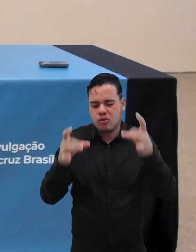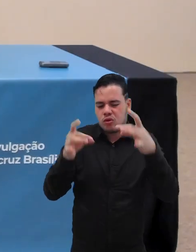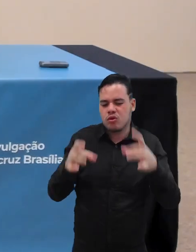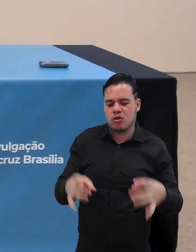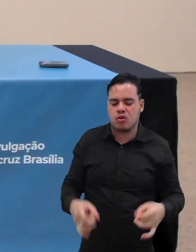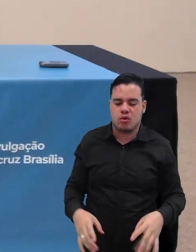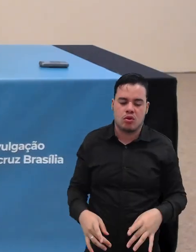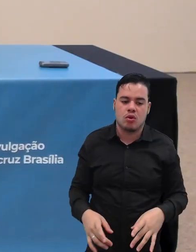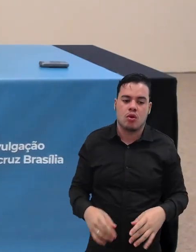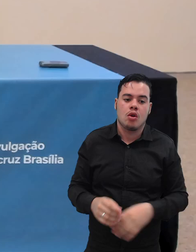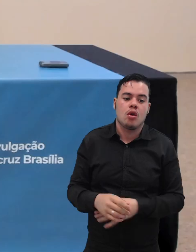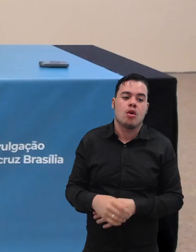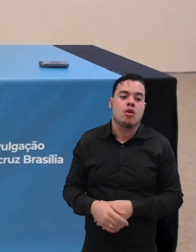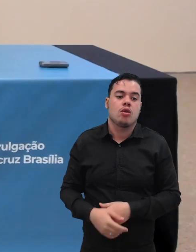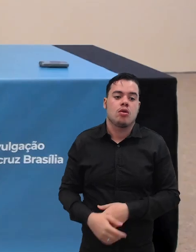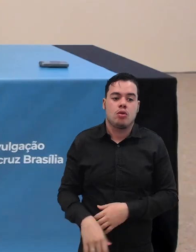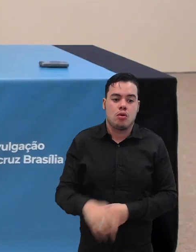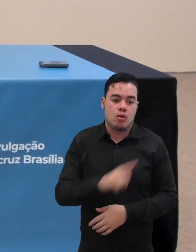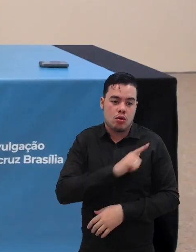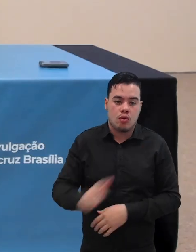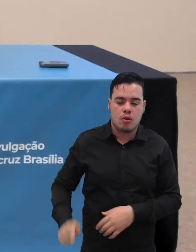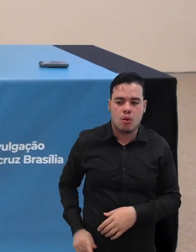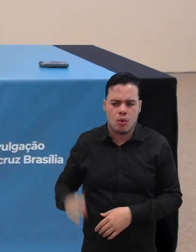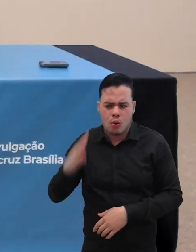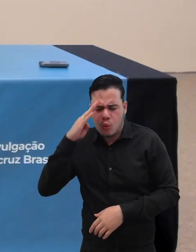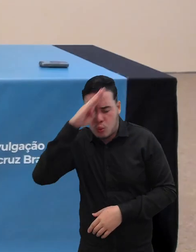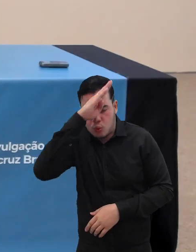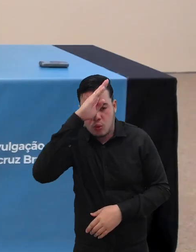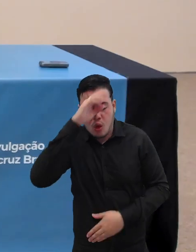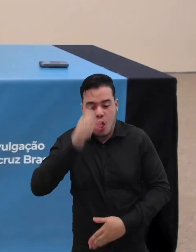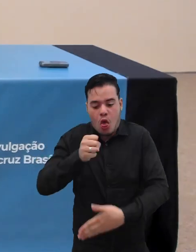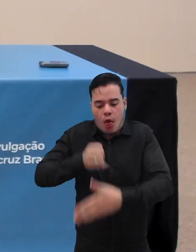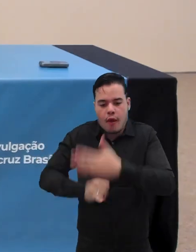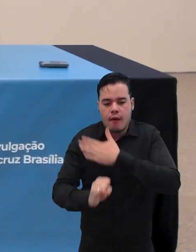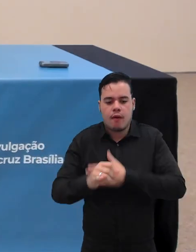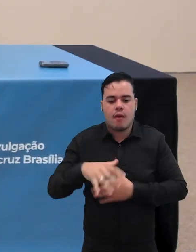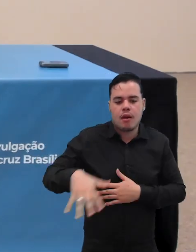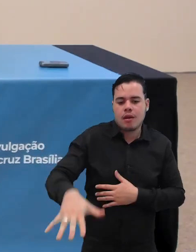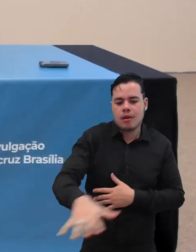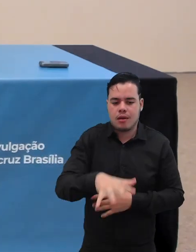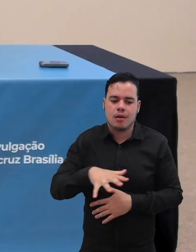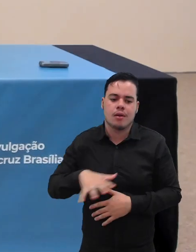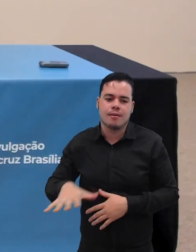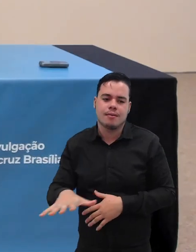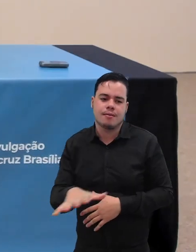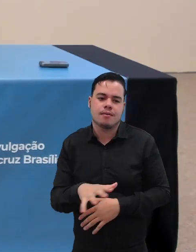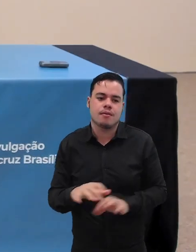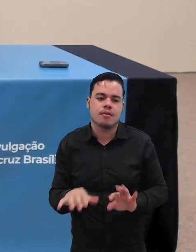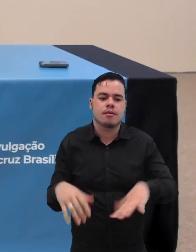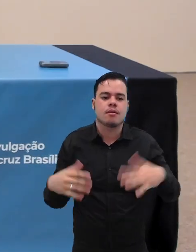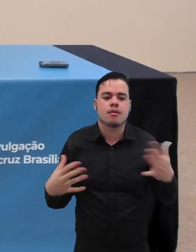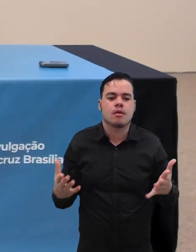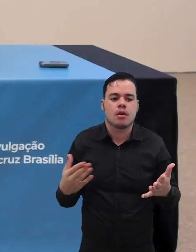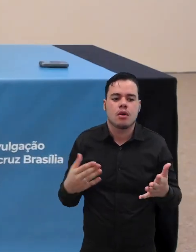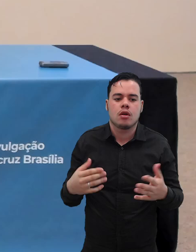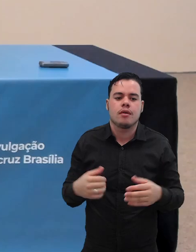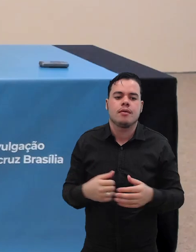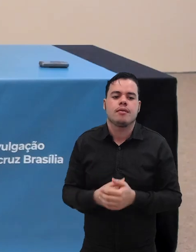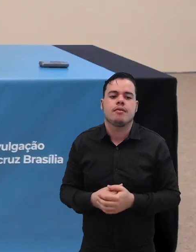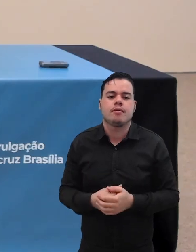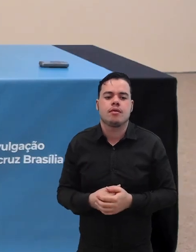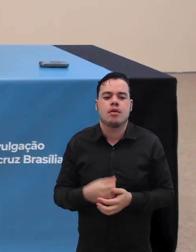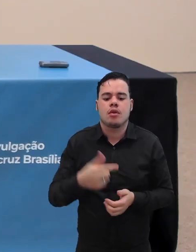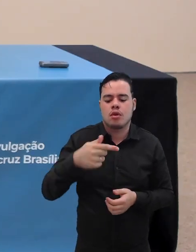ele fala um pouco desses investimentos que foram feitos nessa área até então. E ele somou,